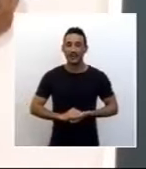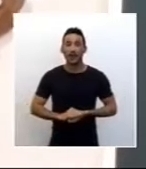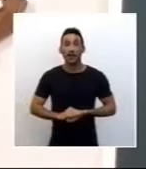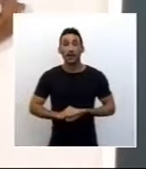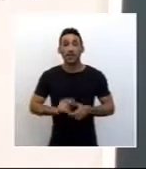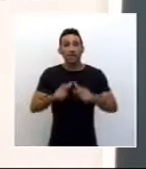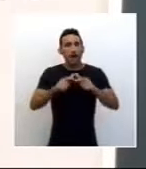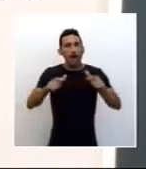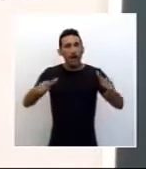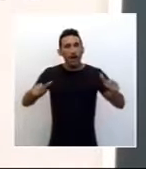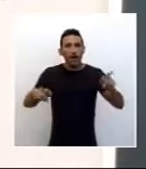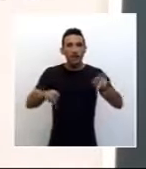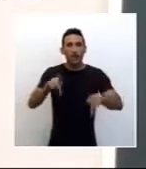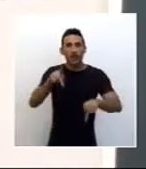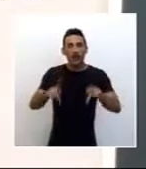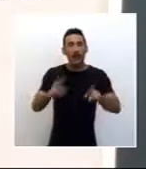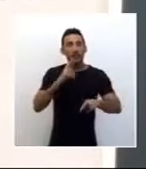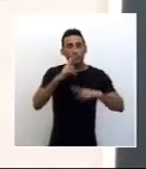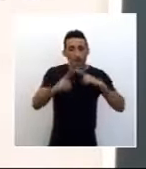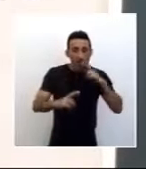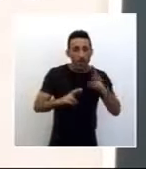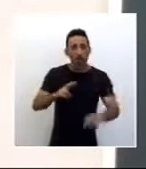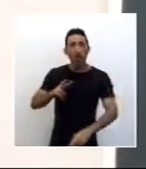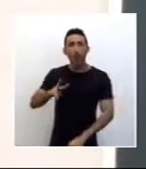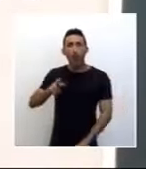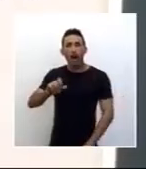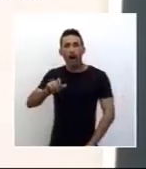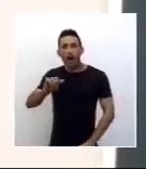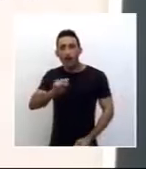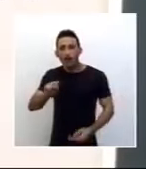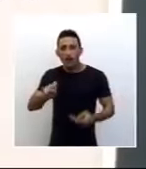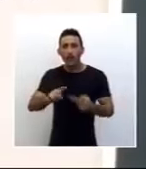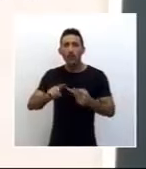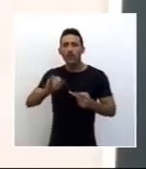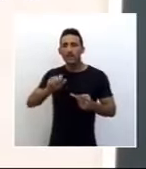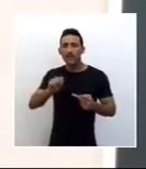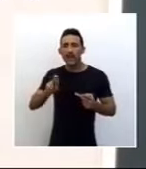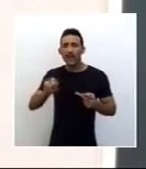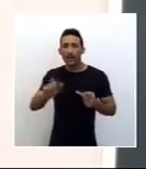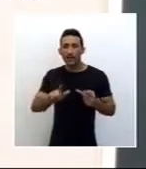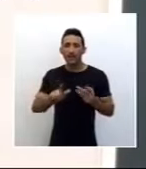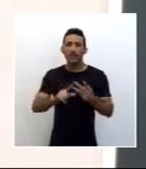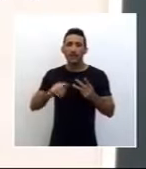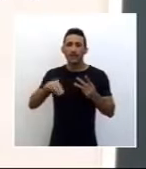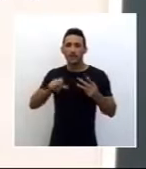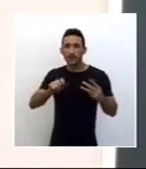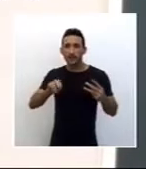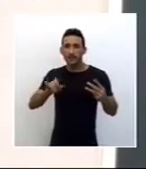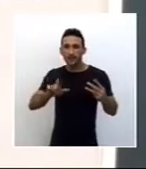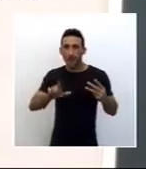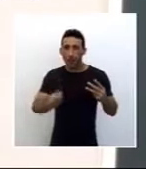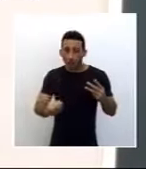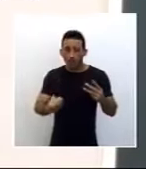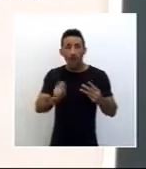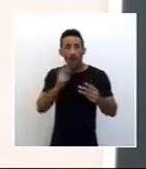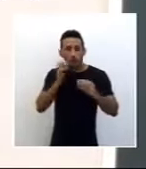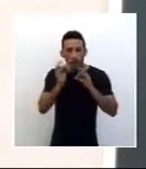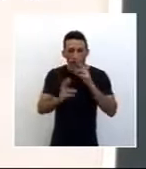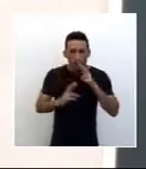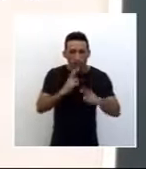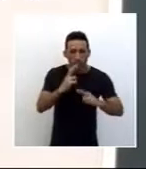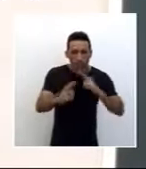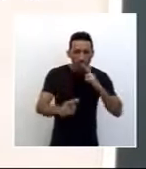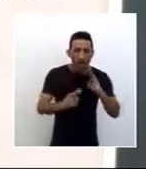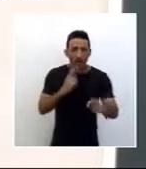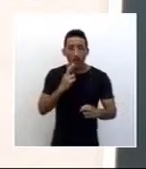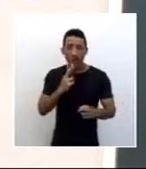gente respondeu aqui também é o Alisson o Misael Mateus alguns colocaram em português alguns colocaram